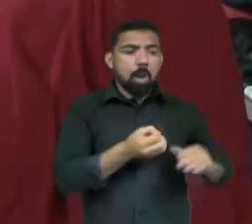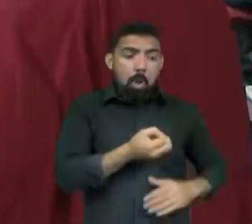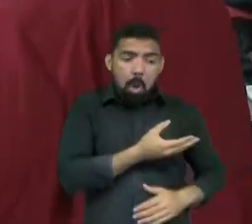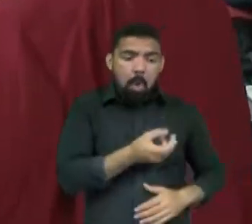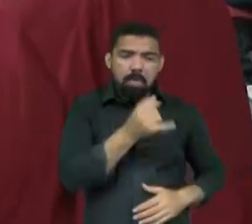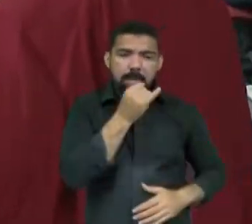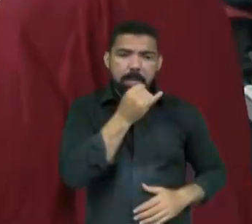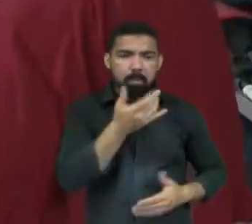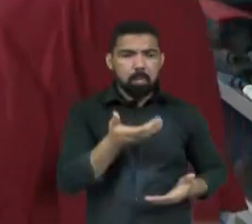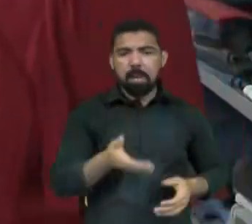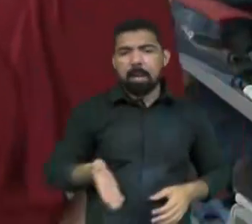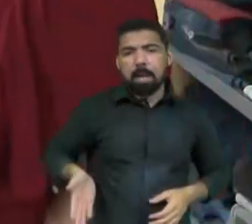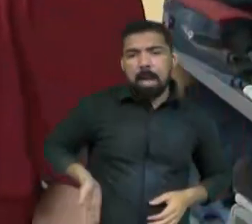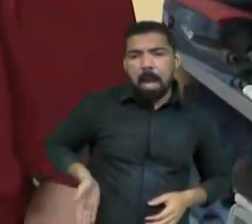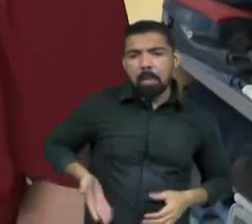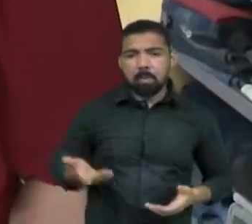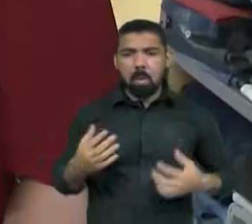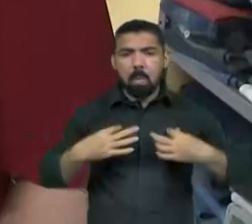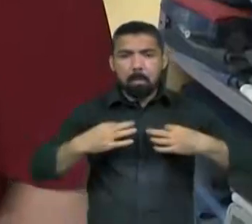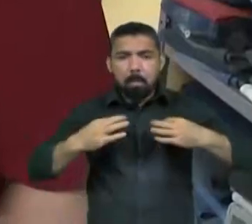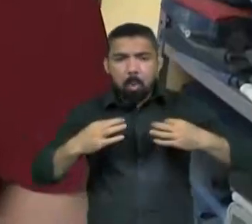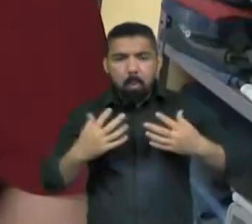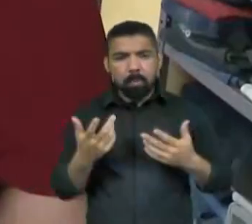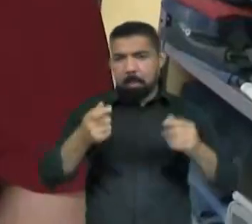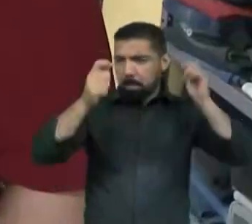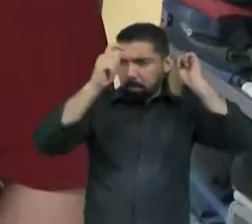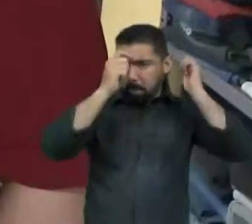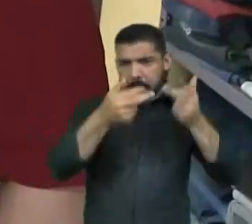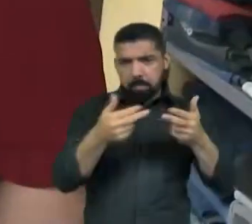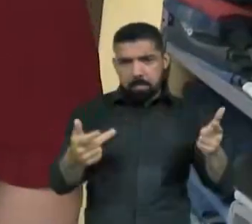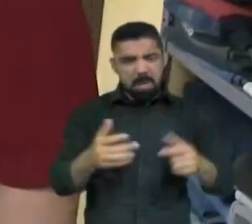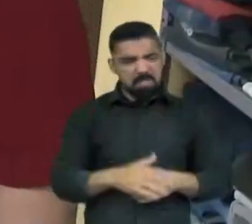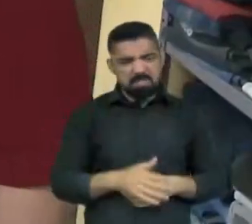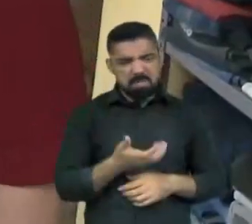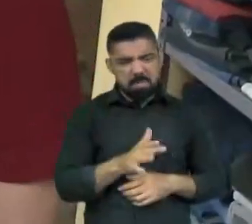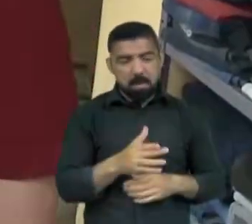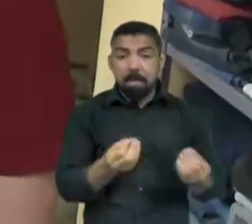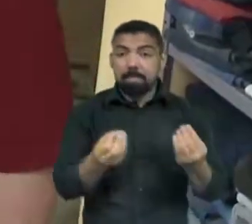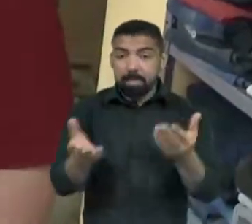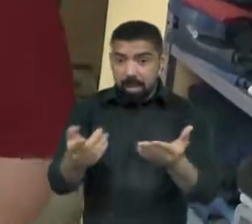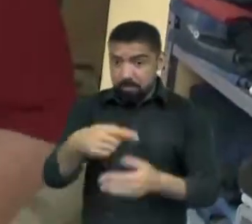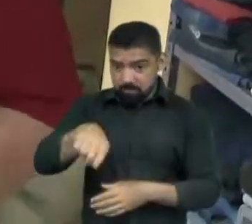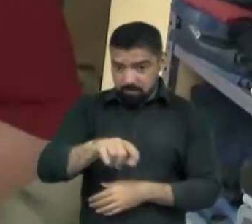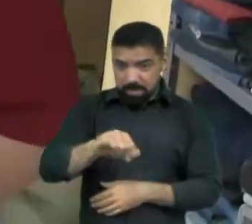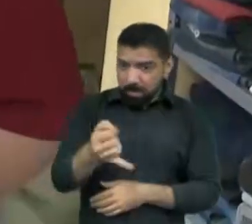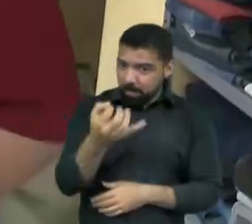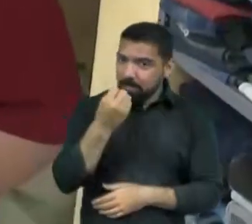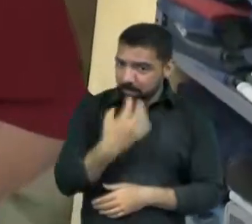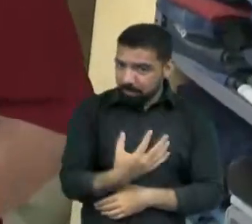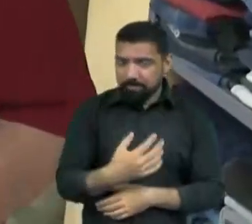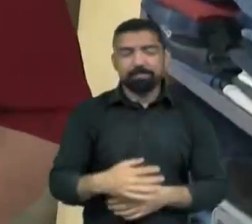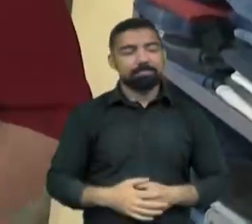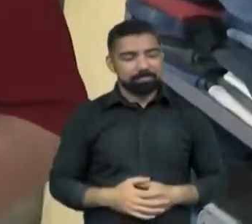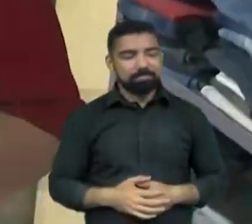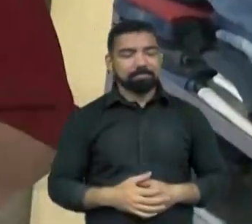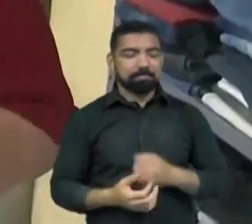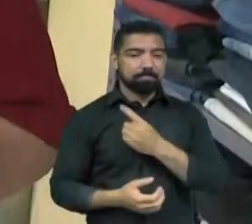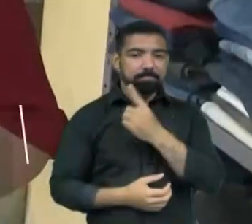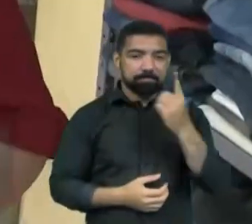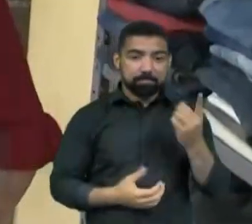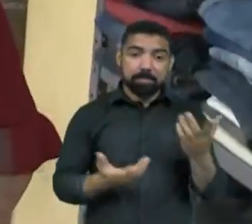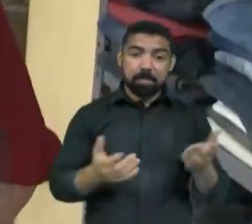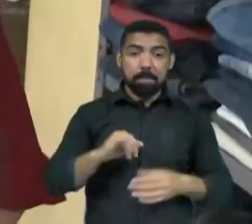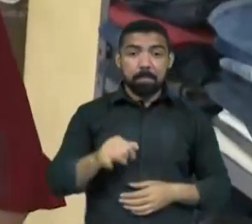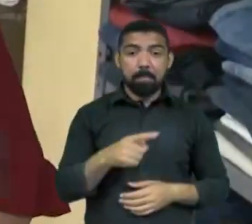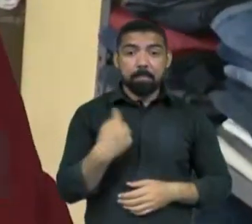bermuda. Traz para cá e aqui vocês fazem um bom proveito. Bom dia, Admara. Bom dia, sem dúvida. É uma grande oportunidade da gente